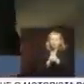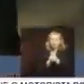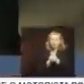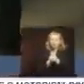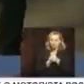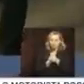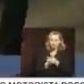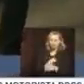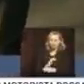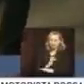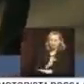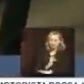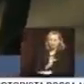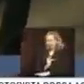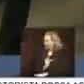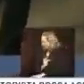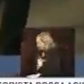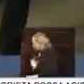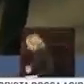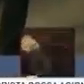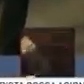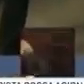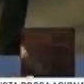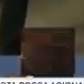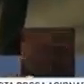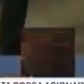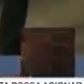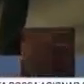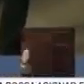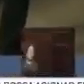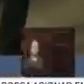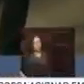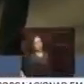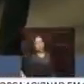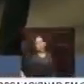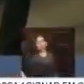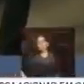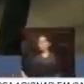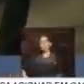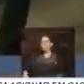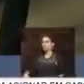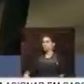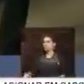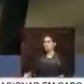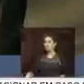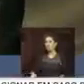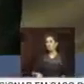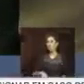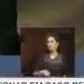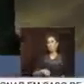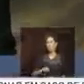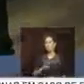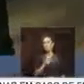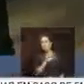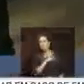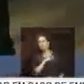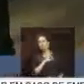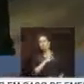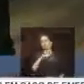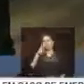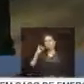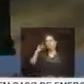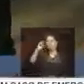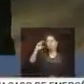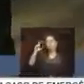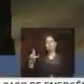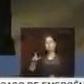Policial civil. São seis PMs. O senhor disse que tinha... Não, são seis. São seis. Eu